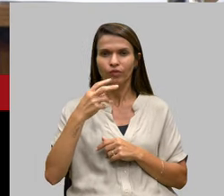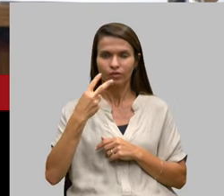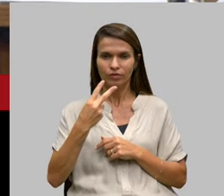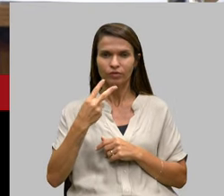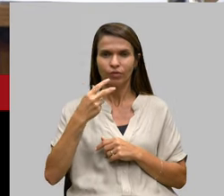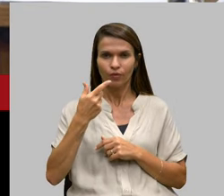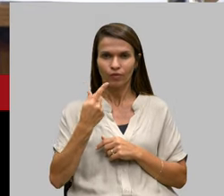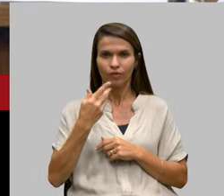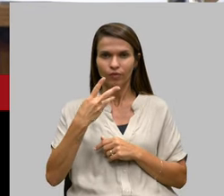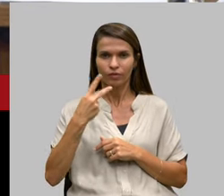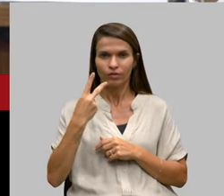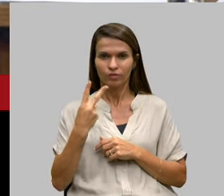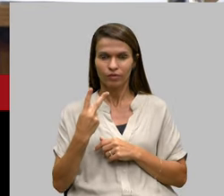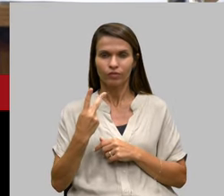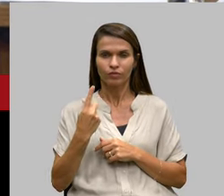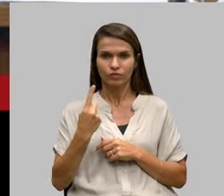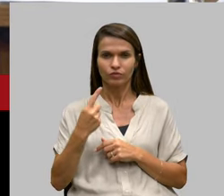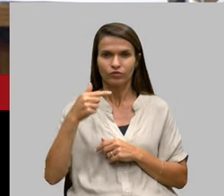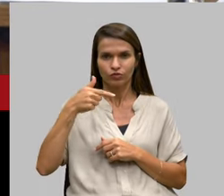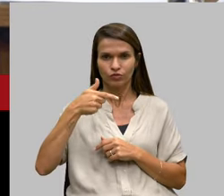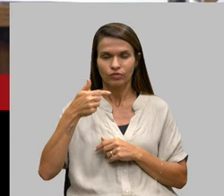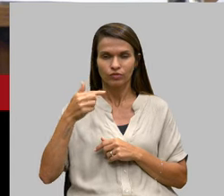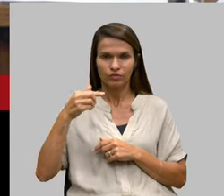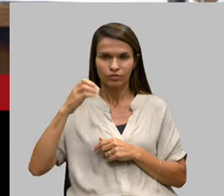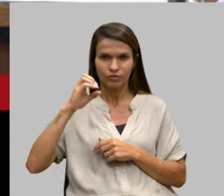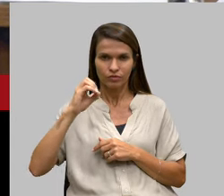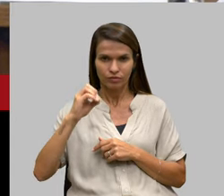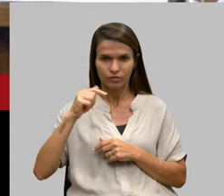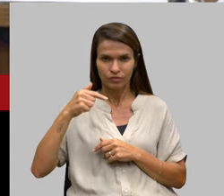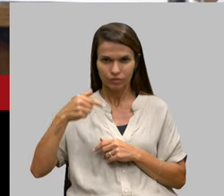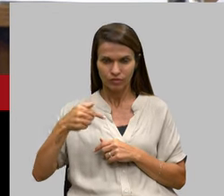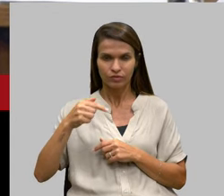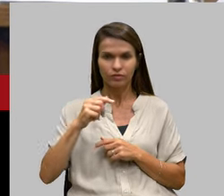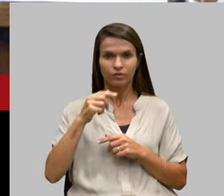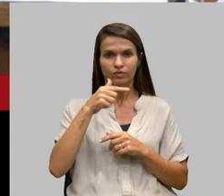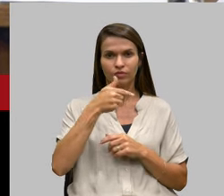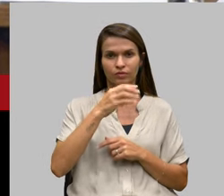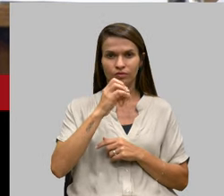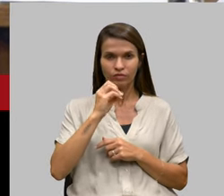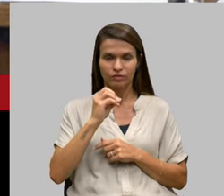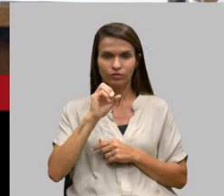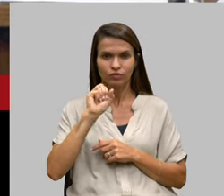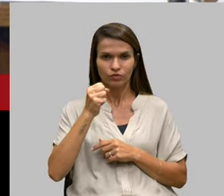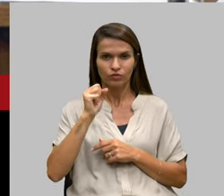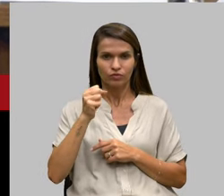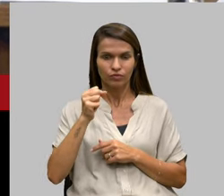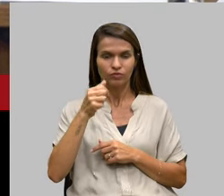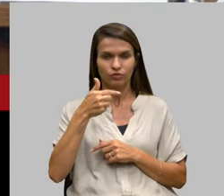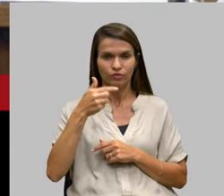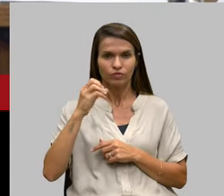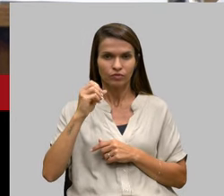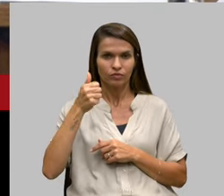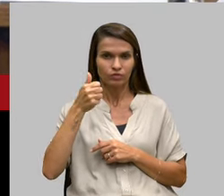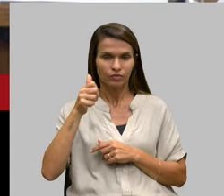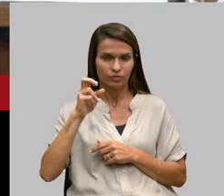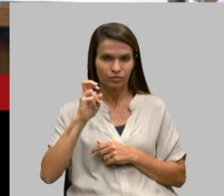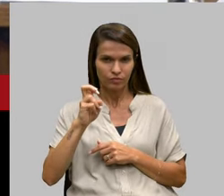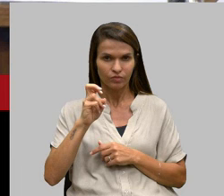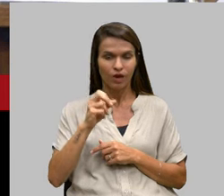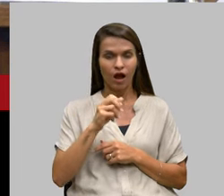47 de 2005 a 70 de 2012 a 88 de 2015 a mais recente